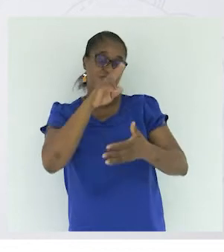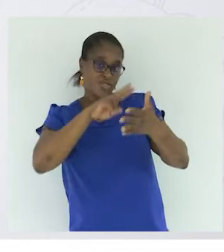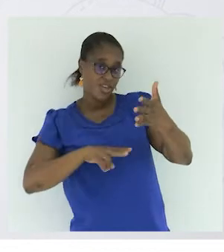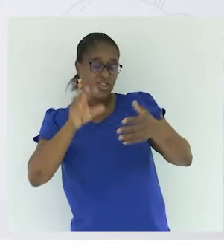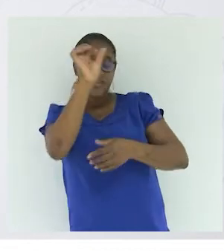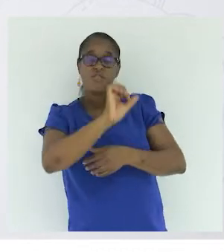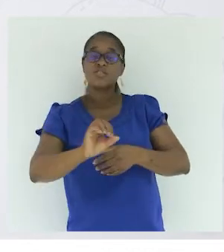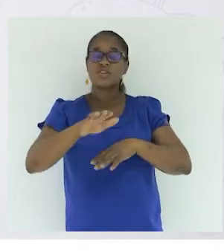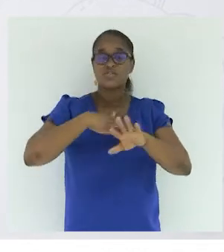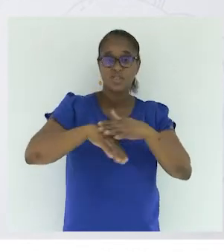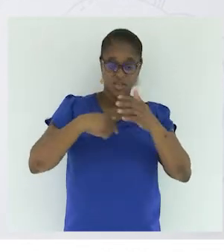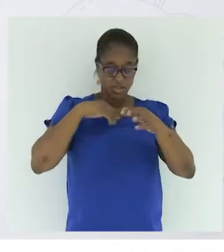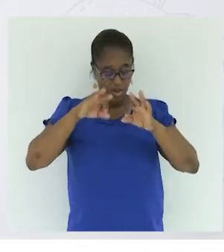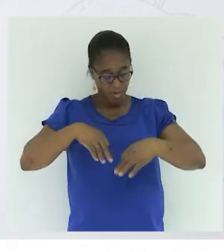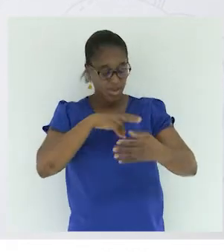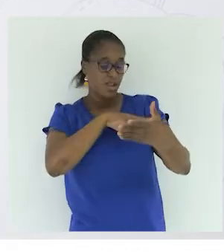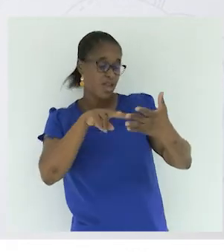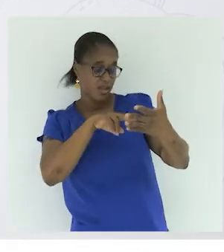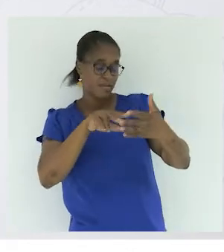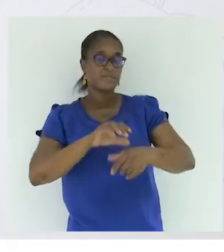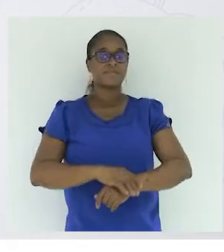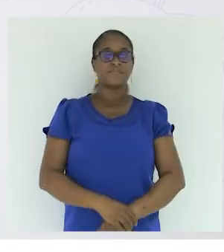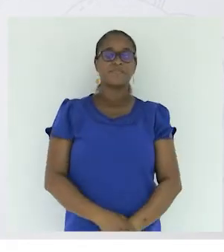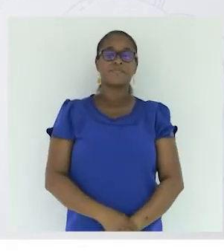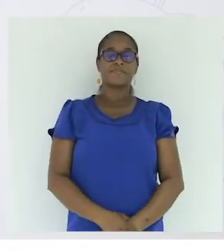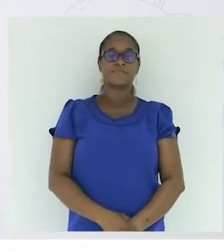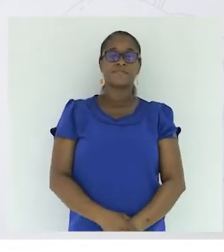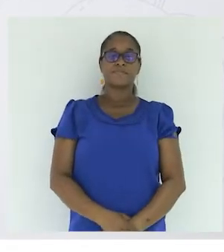vocês fizeram e que eu acabei de ler.